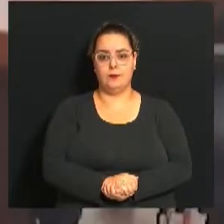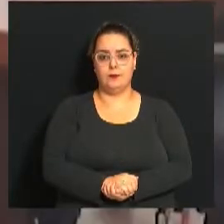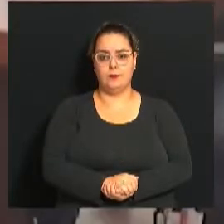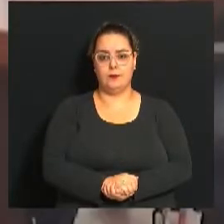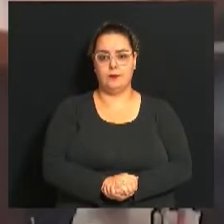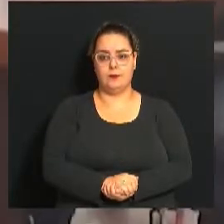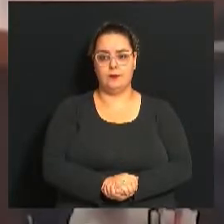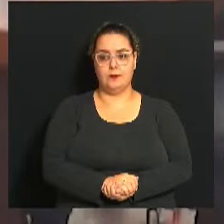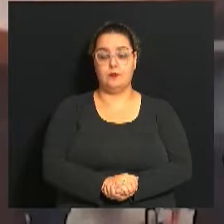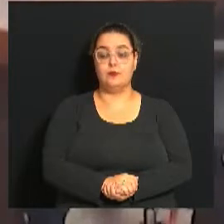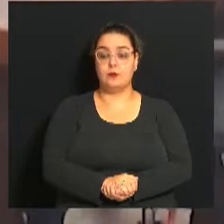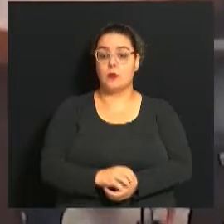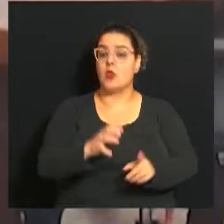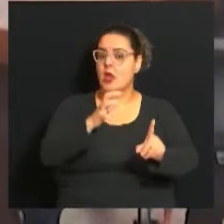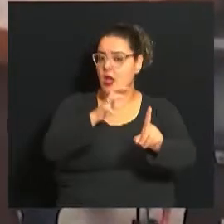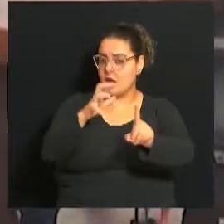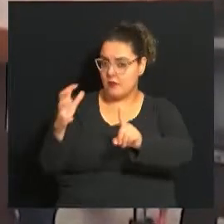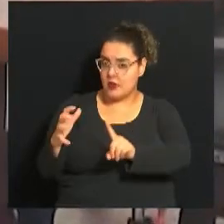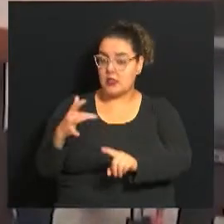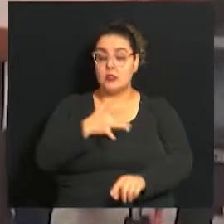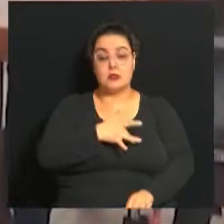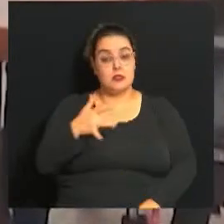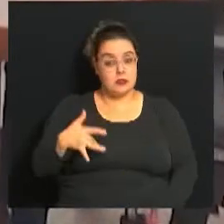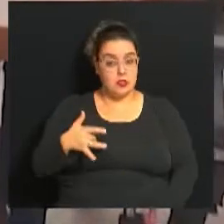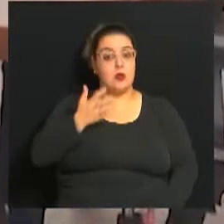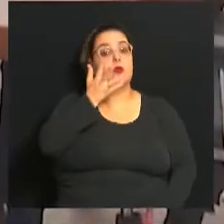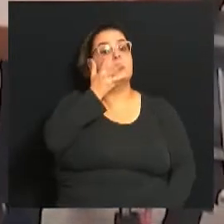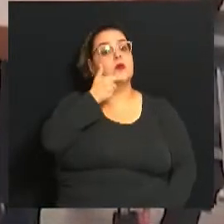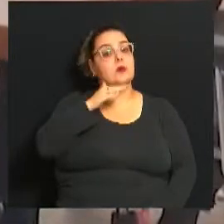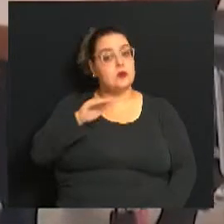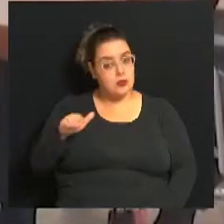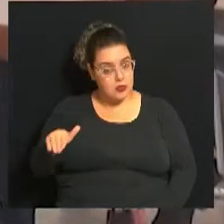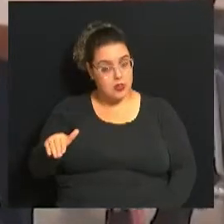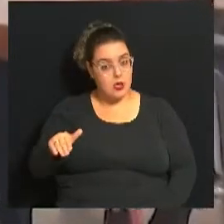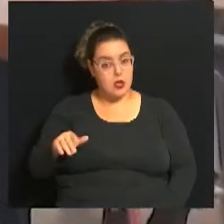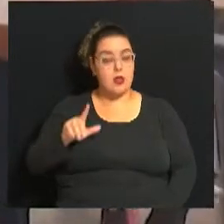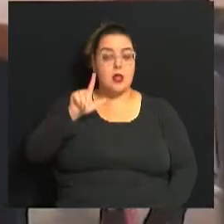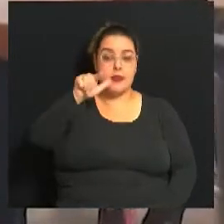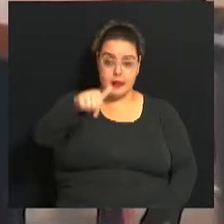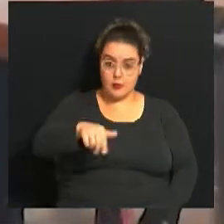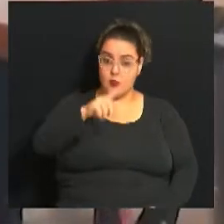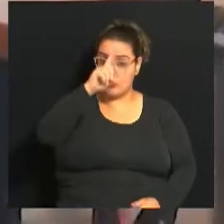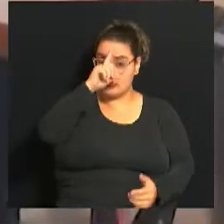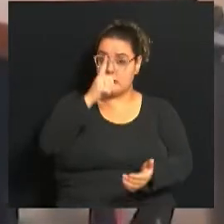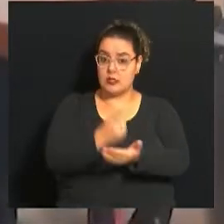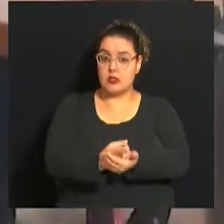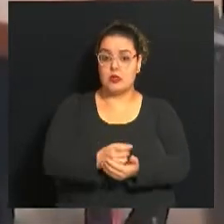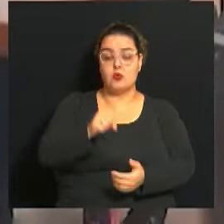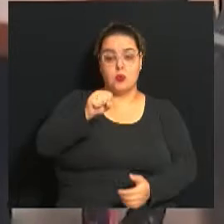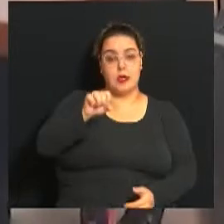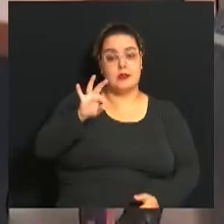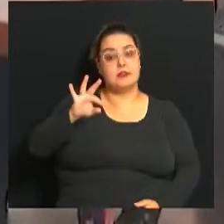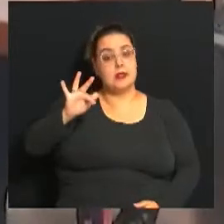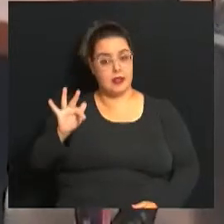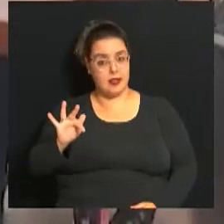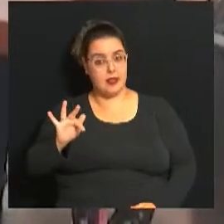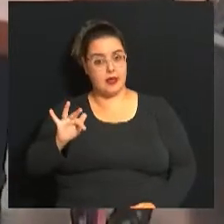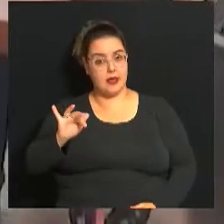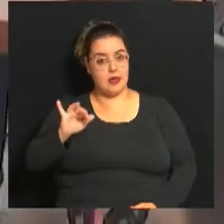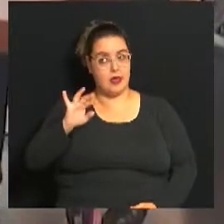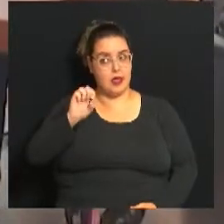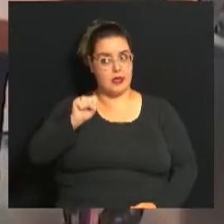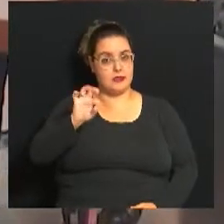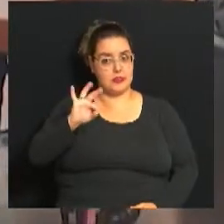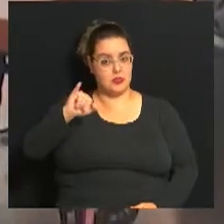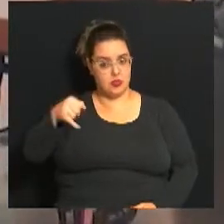Os impactos na saúde de crianças e adolescentes após a decisão do Superior Tribunal de Justiça, que limitou a